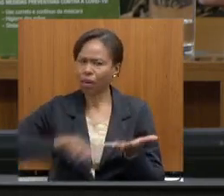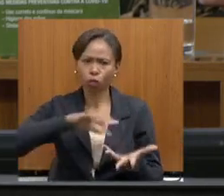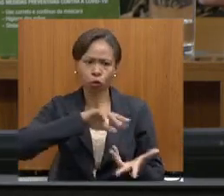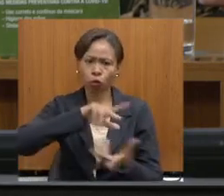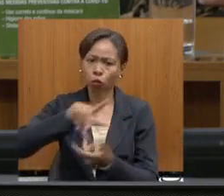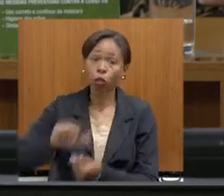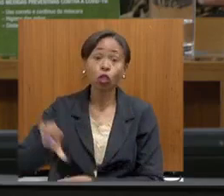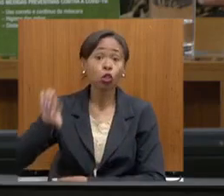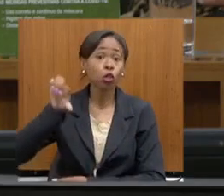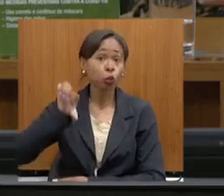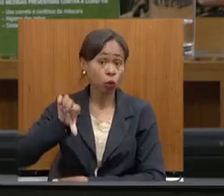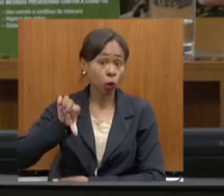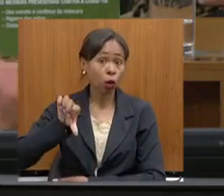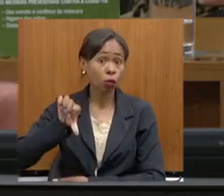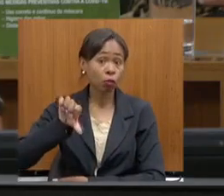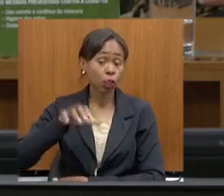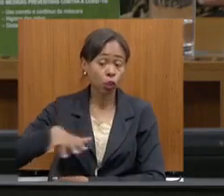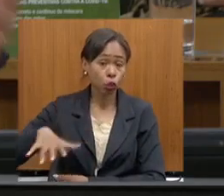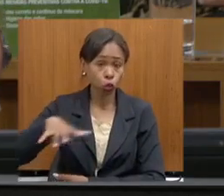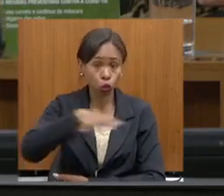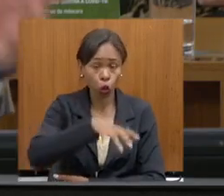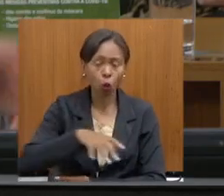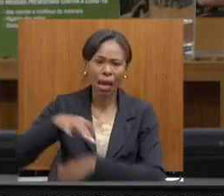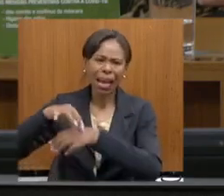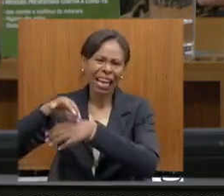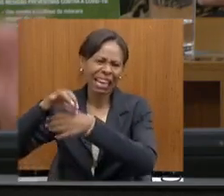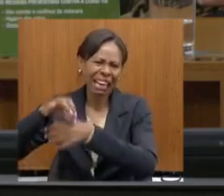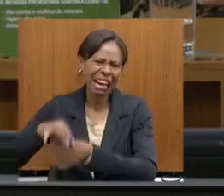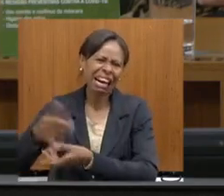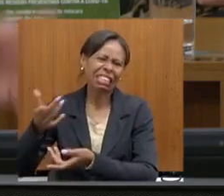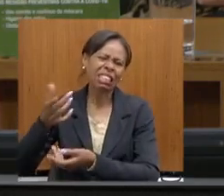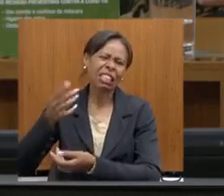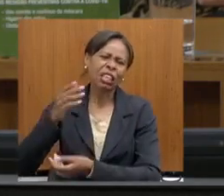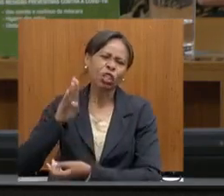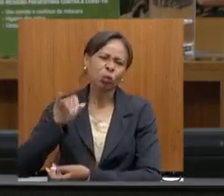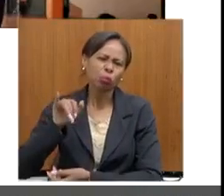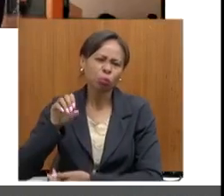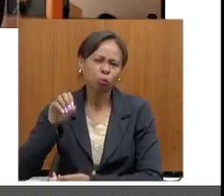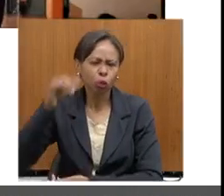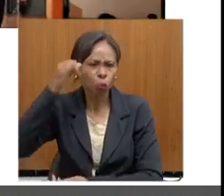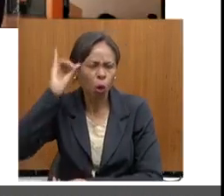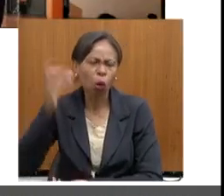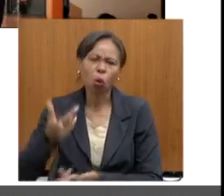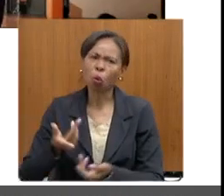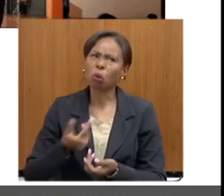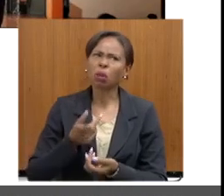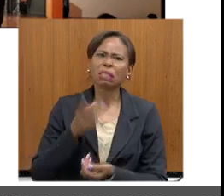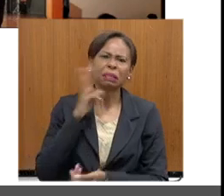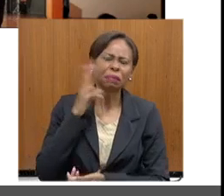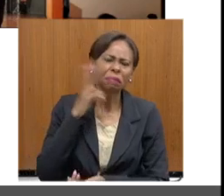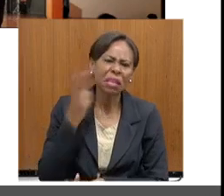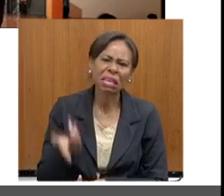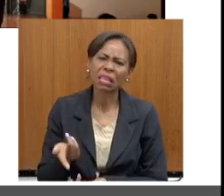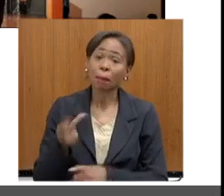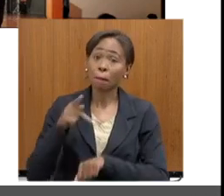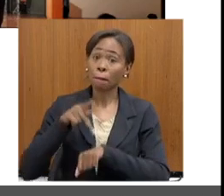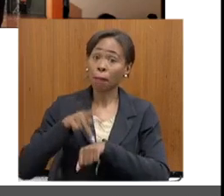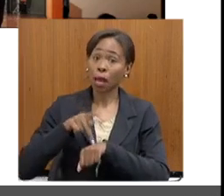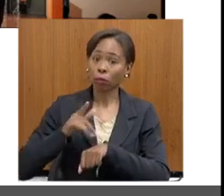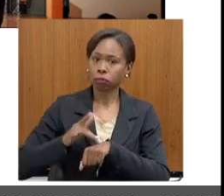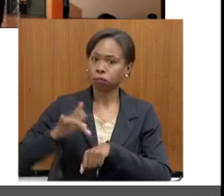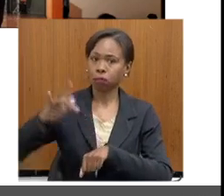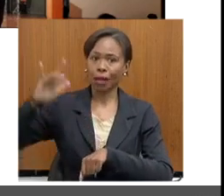nove setores da República em bovinos suínos aves cosméticos cerveja não é pedras preciosas né que a gente